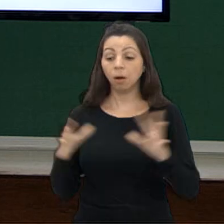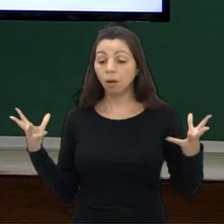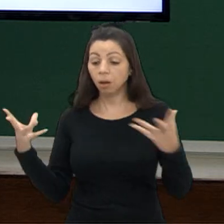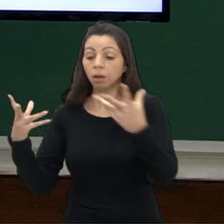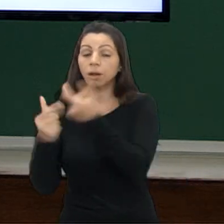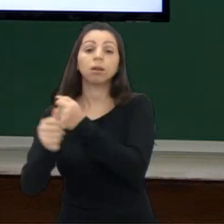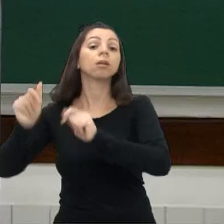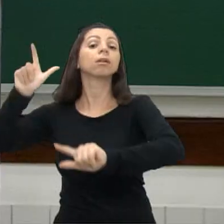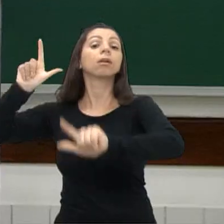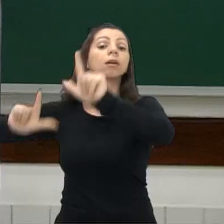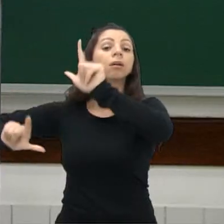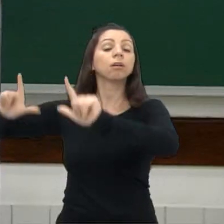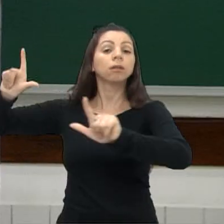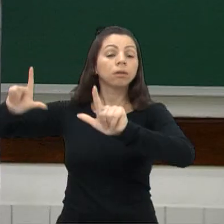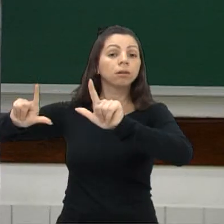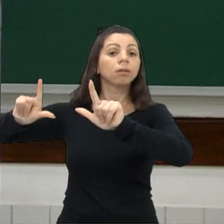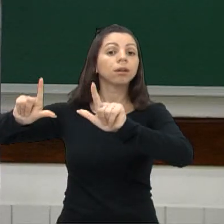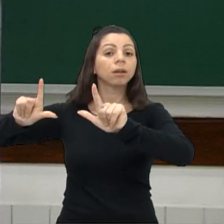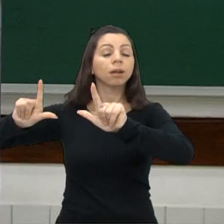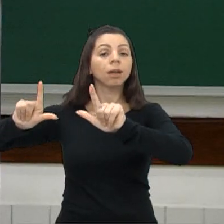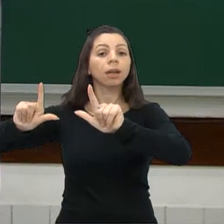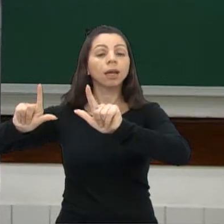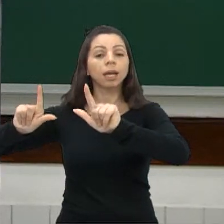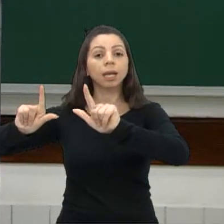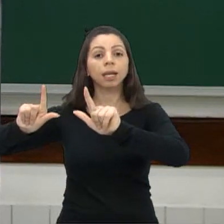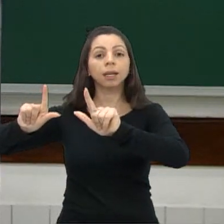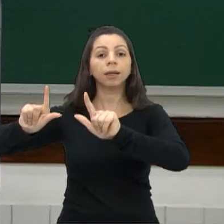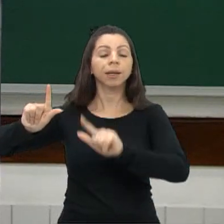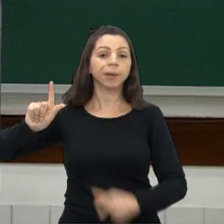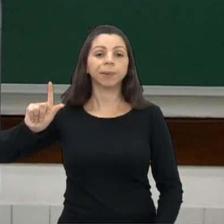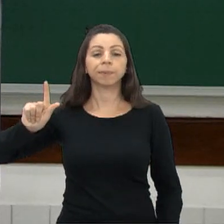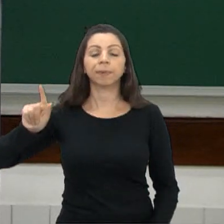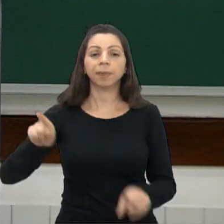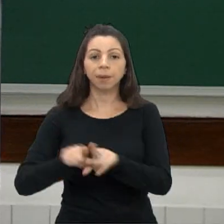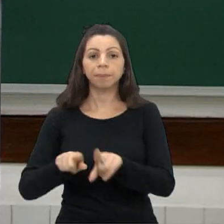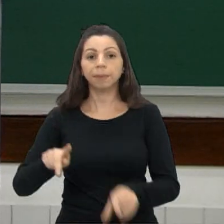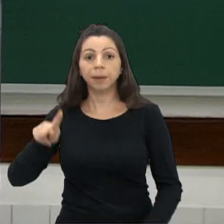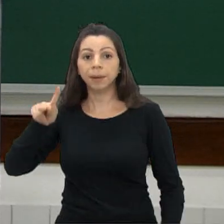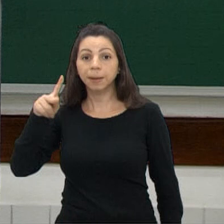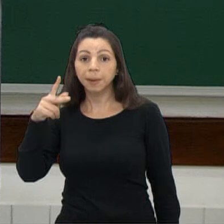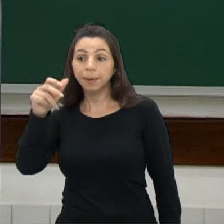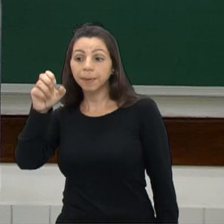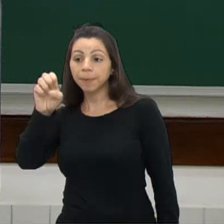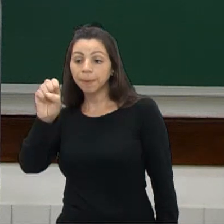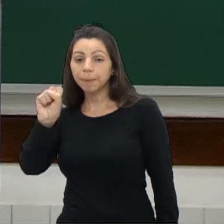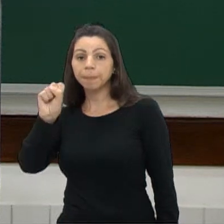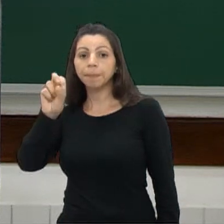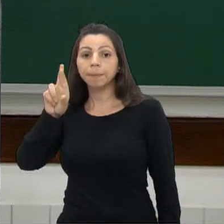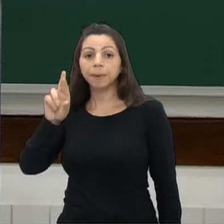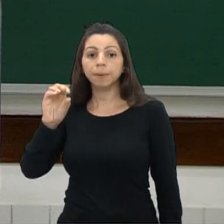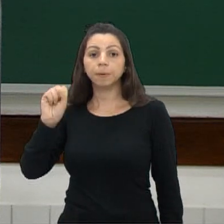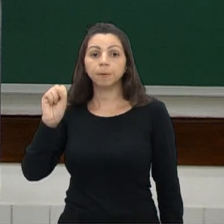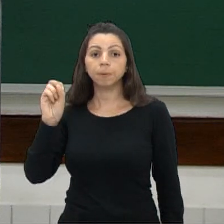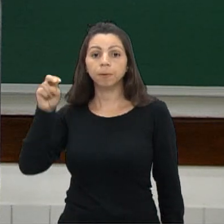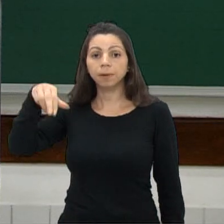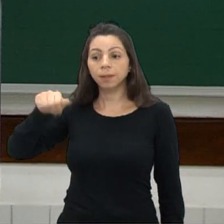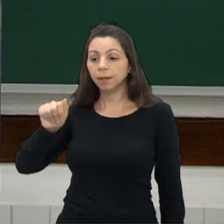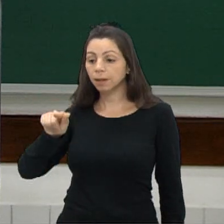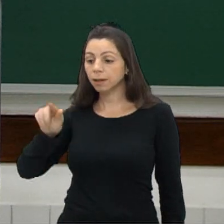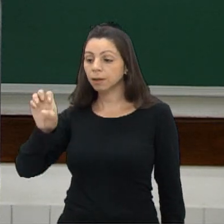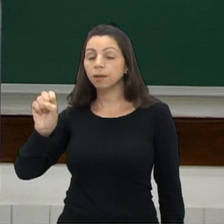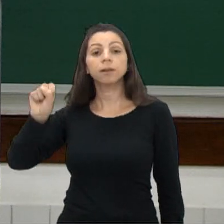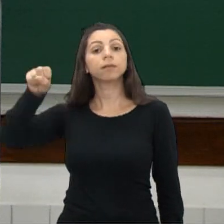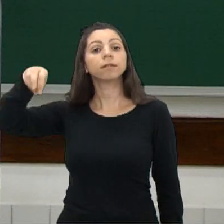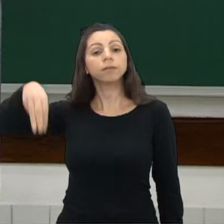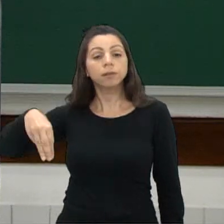a TV, como uma personagem, sim, porque o menino dá um nome próprio, um substantivo próprio para a TV.